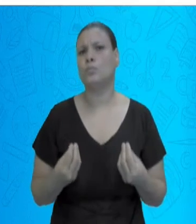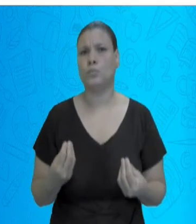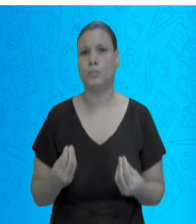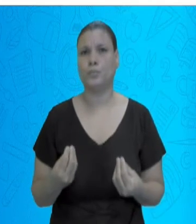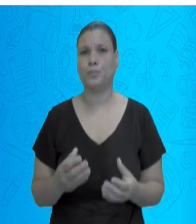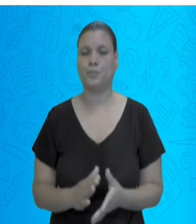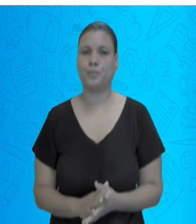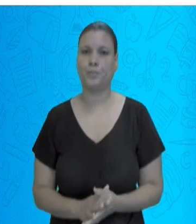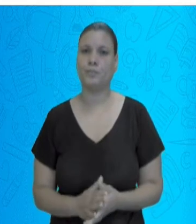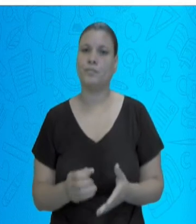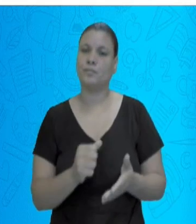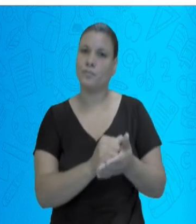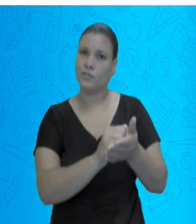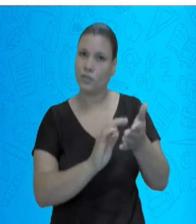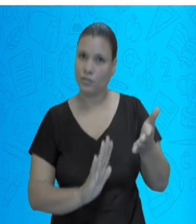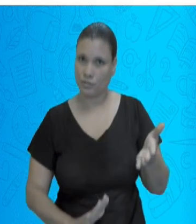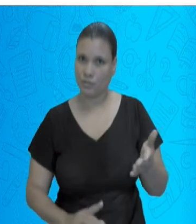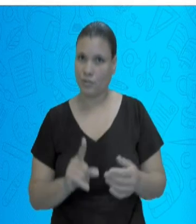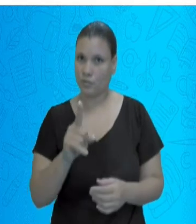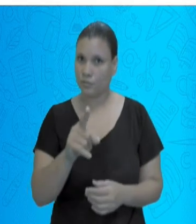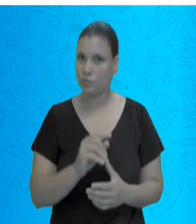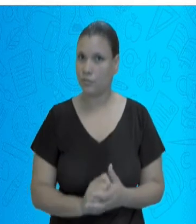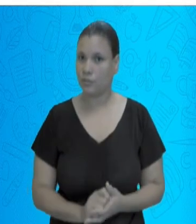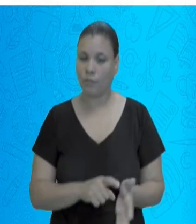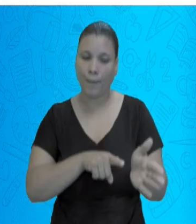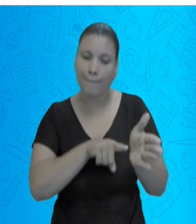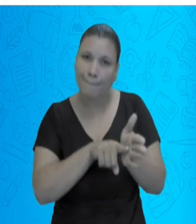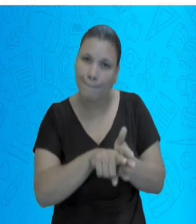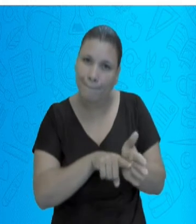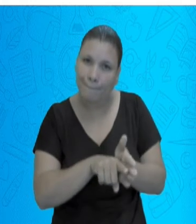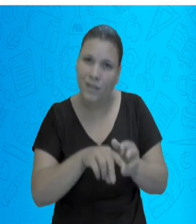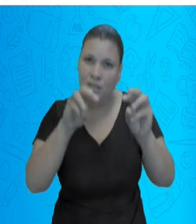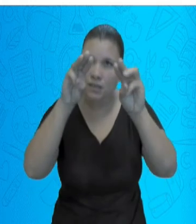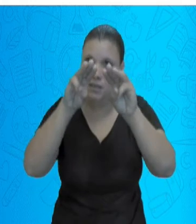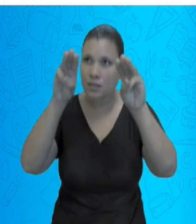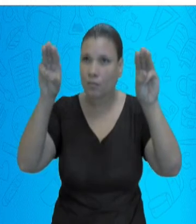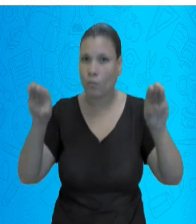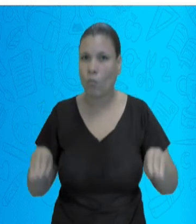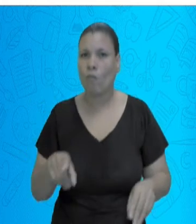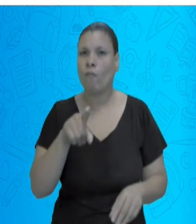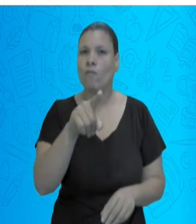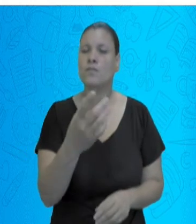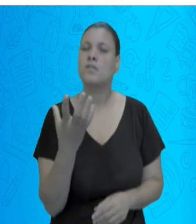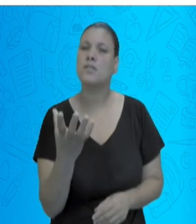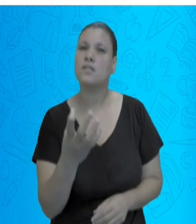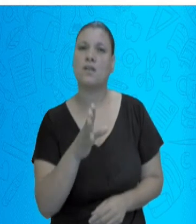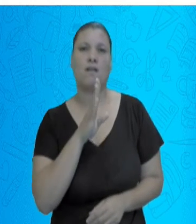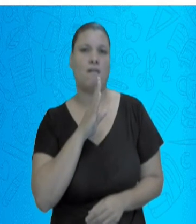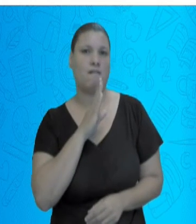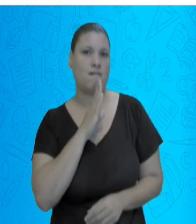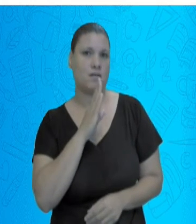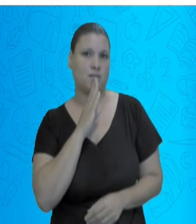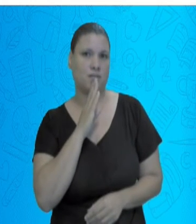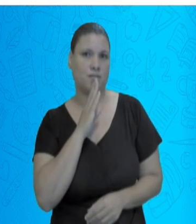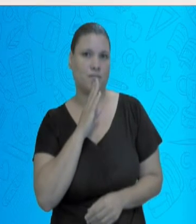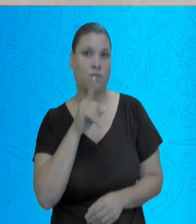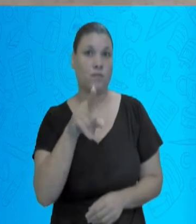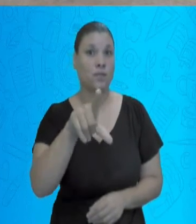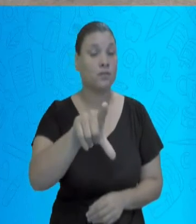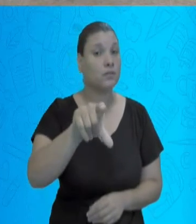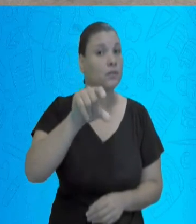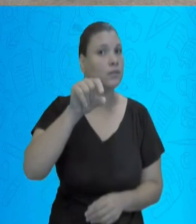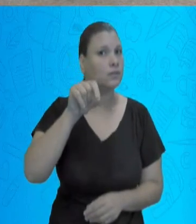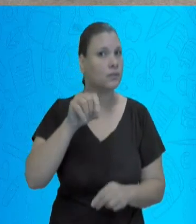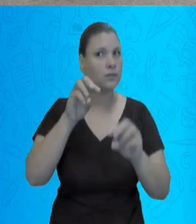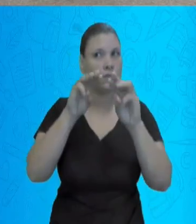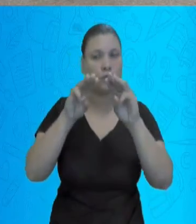Para a atividade de hoje, pesquise sobre um museu que você gostaria de conhecer. O que eu quero que você faça aqui? Eu